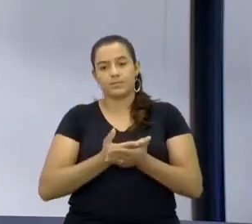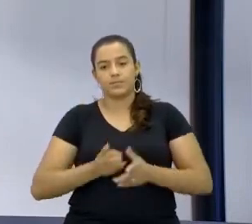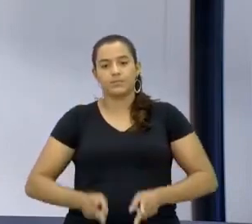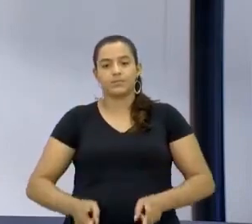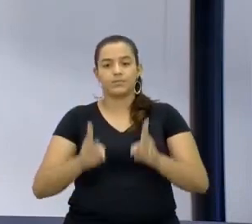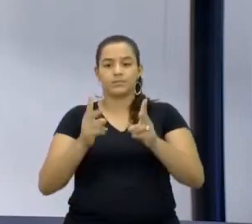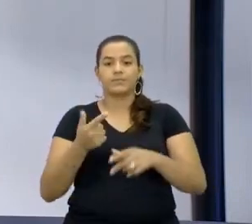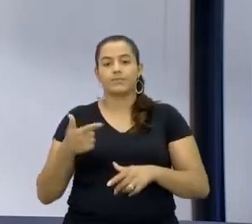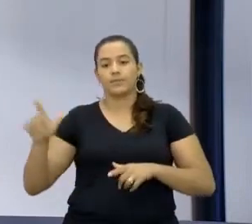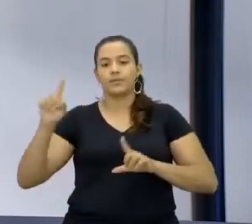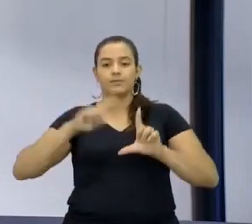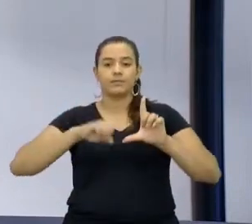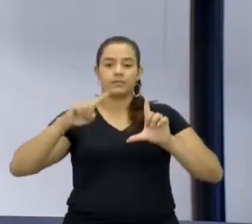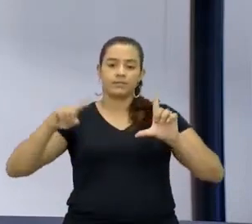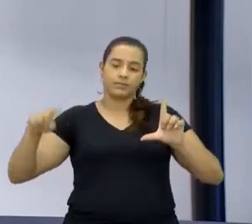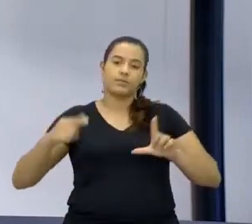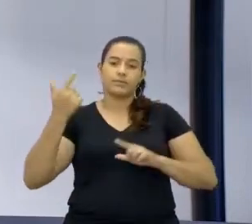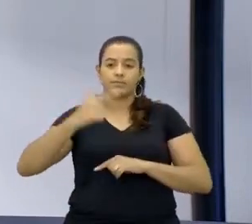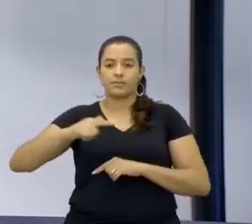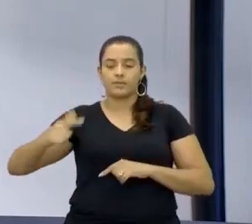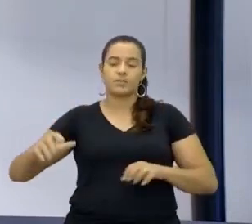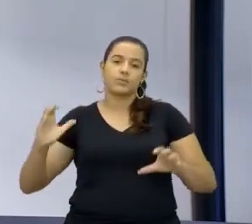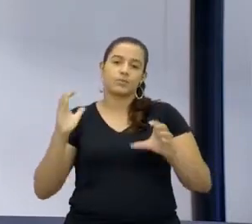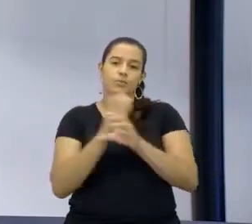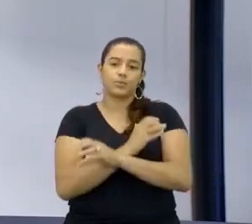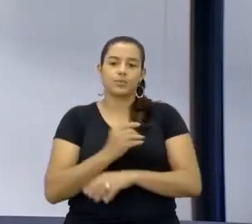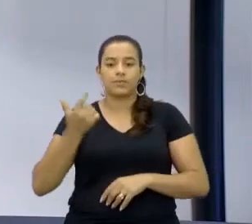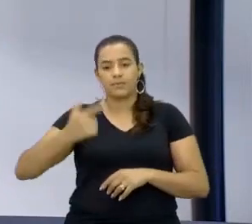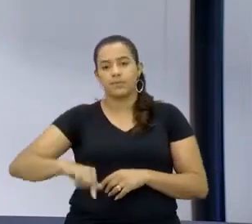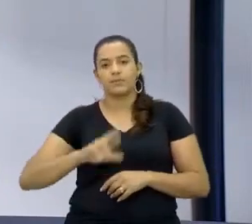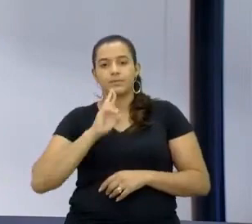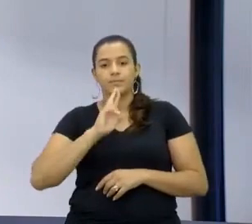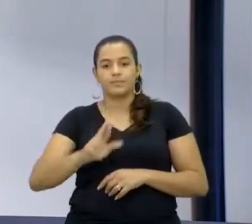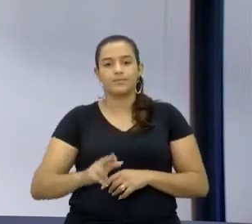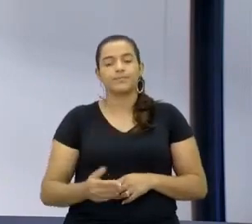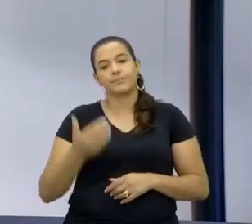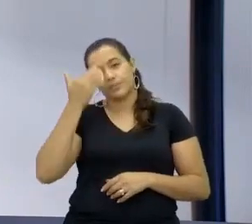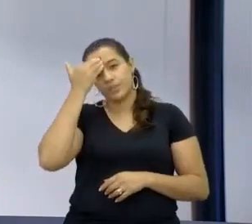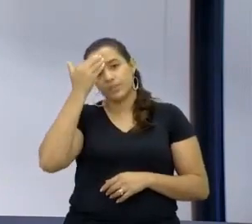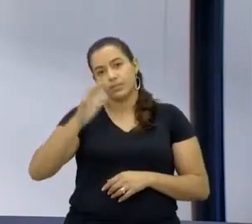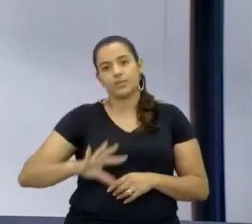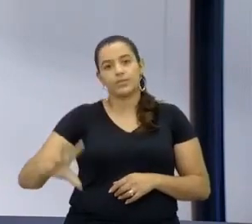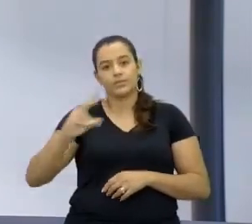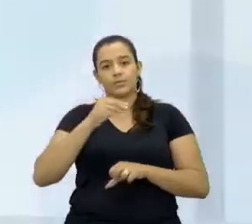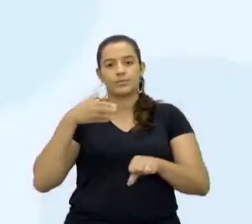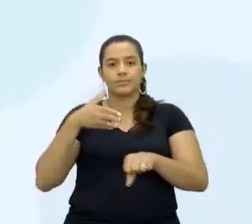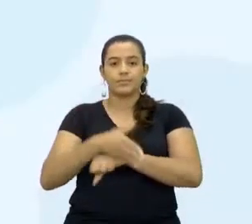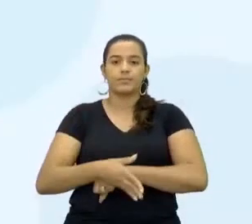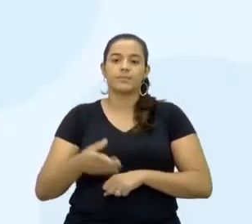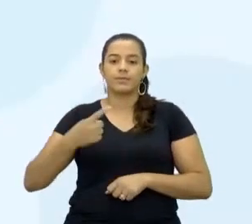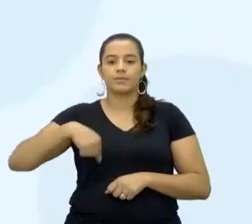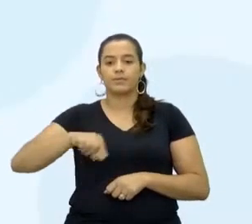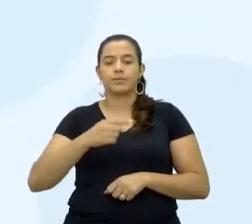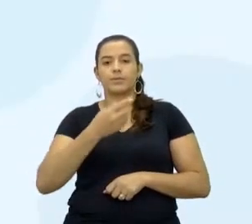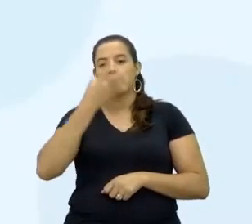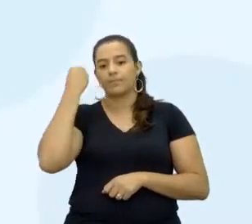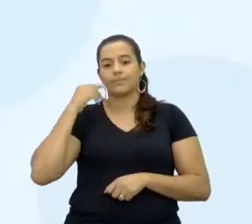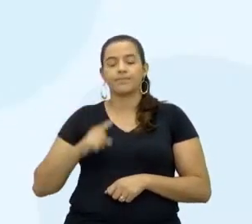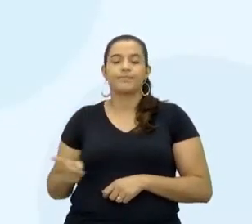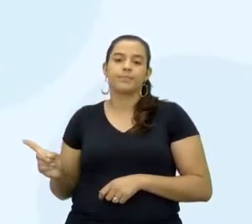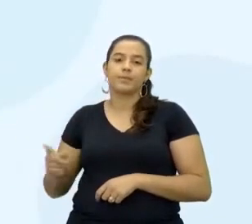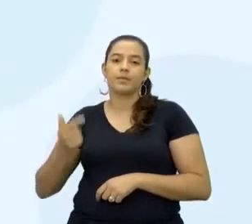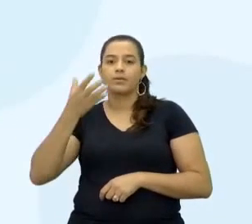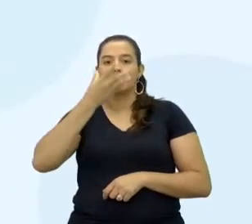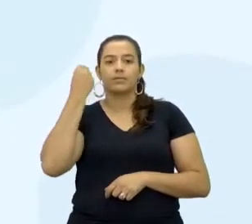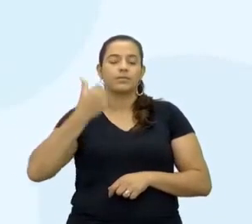falar sobre esses gráficos e fazer mais conclusões e mais resultados. Eu quero agradecer a presença de todos vocês aqui. Nosso diretor vai colocar o